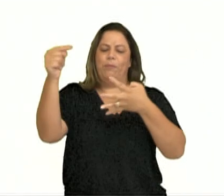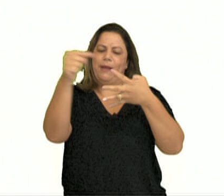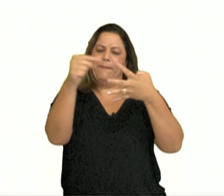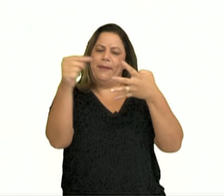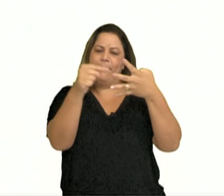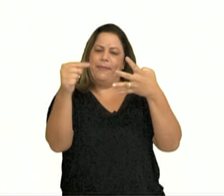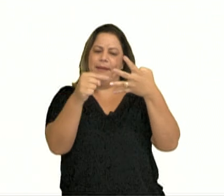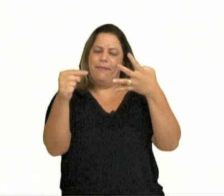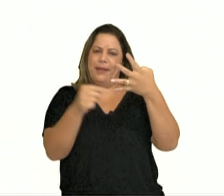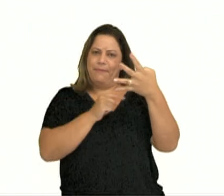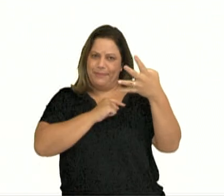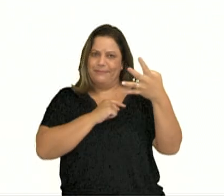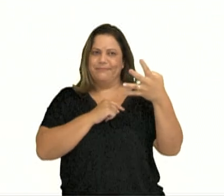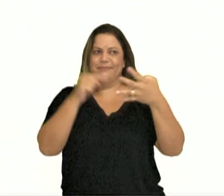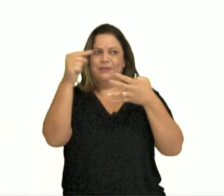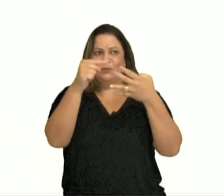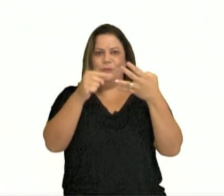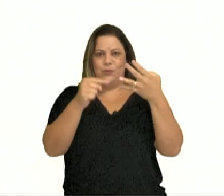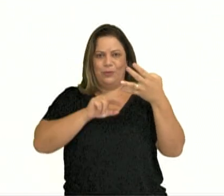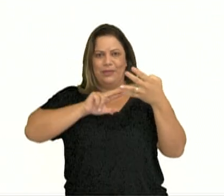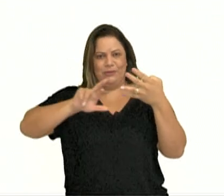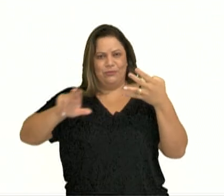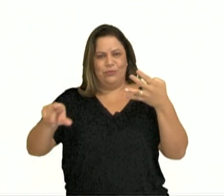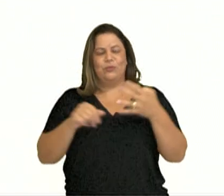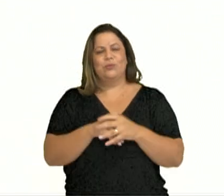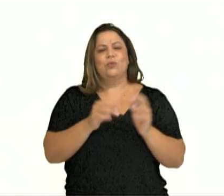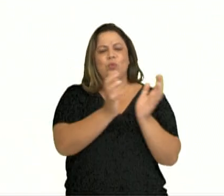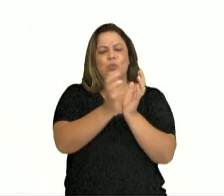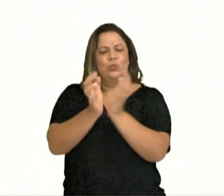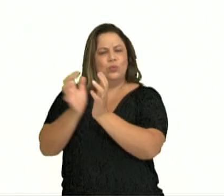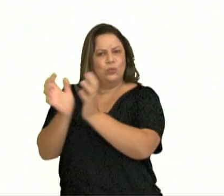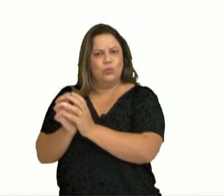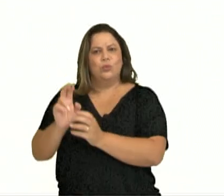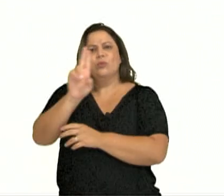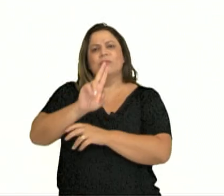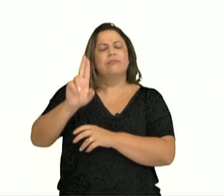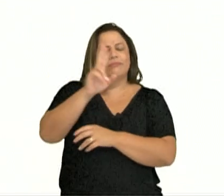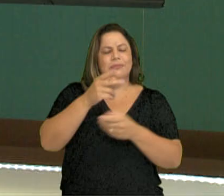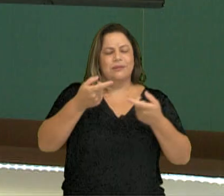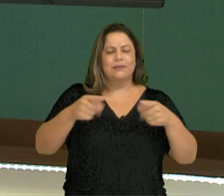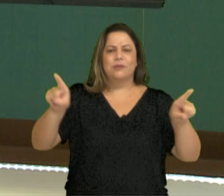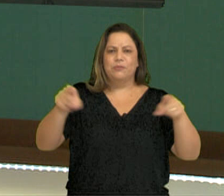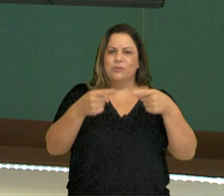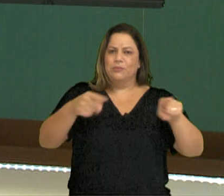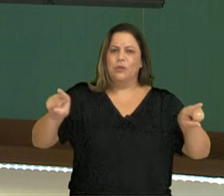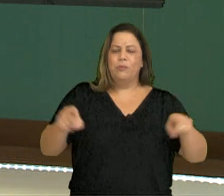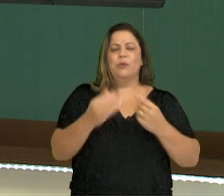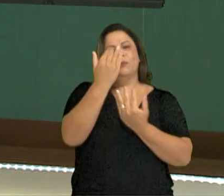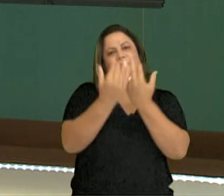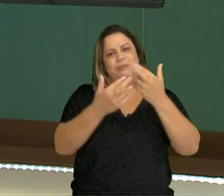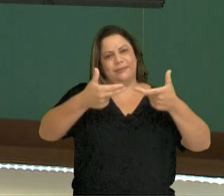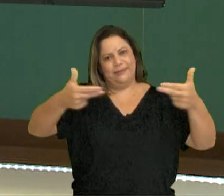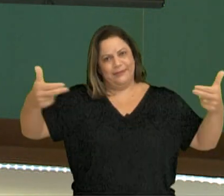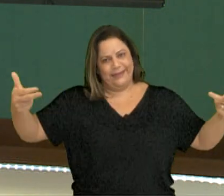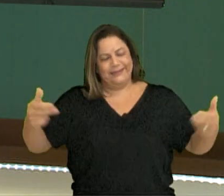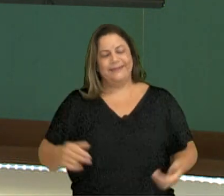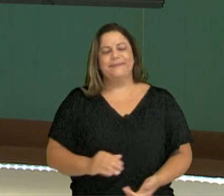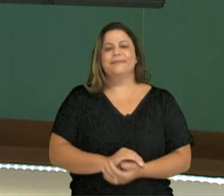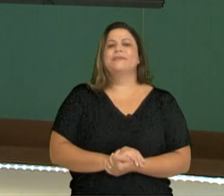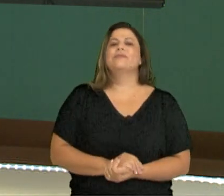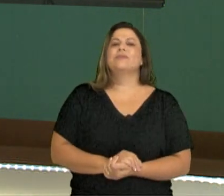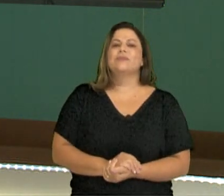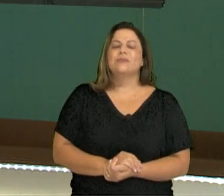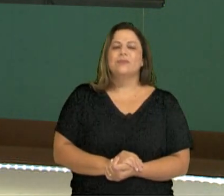madeiras, metais e percussão. Também vimos quais os instrumentos utilizados para a execução de uma composição musical numa